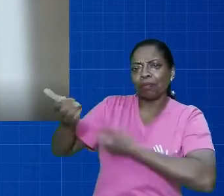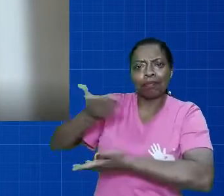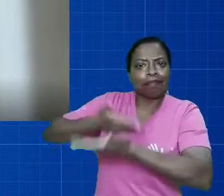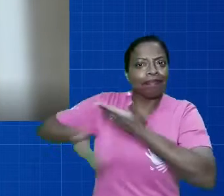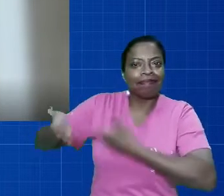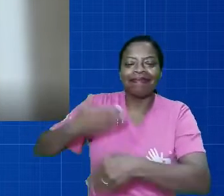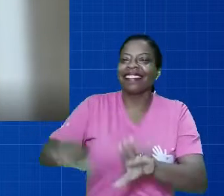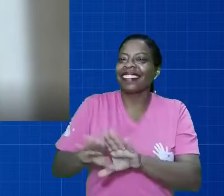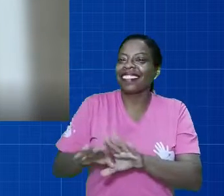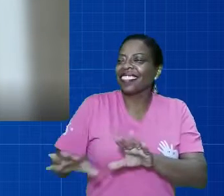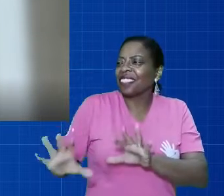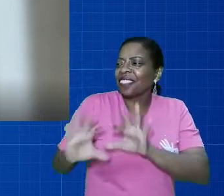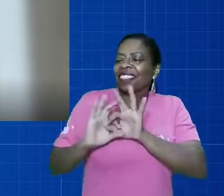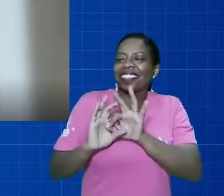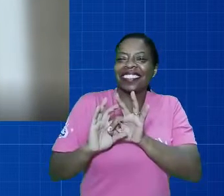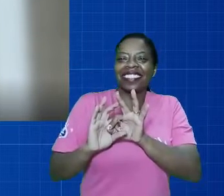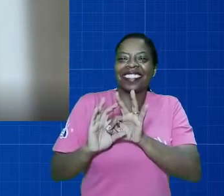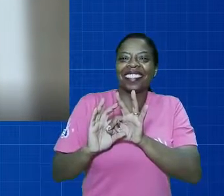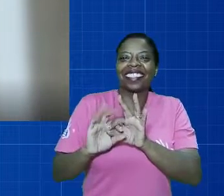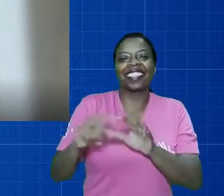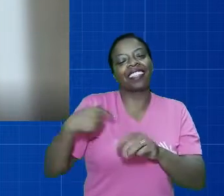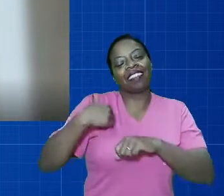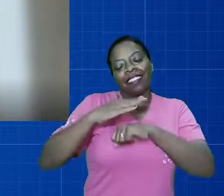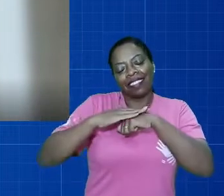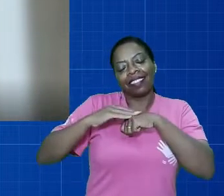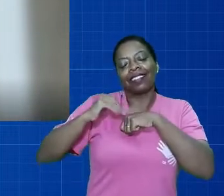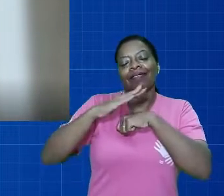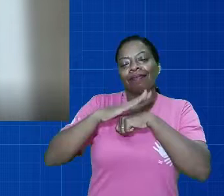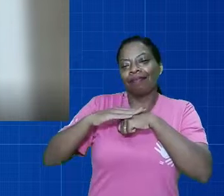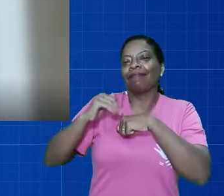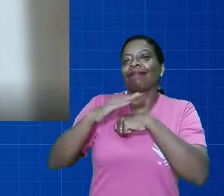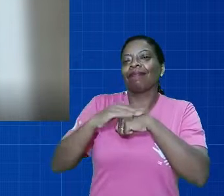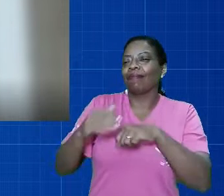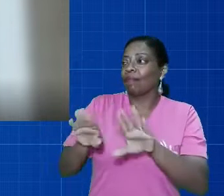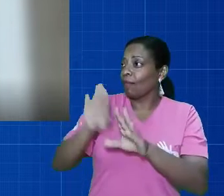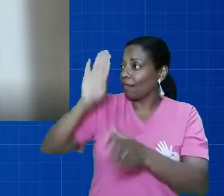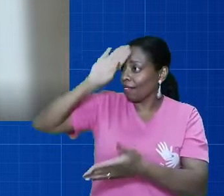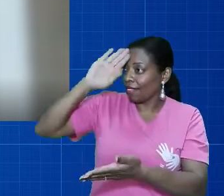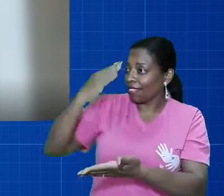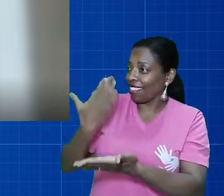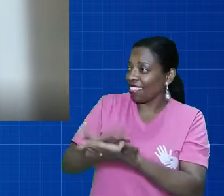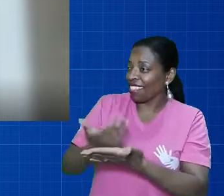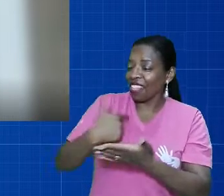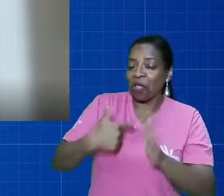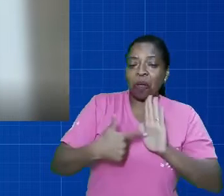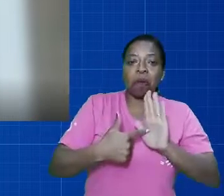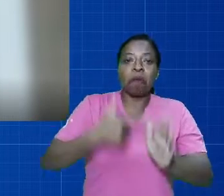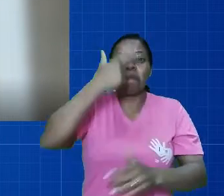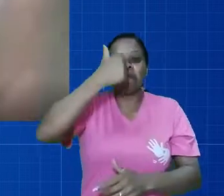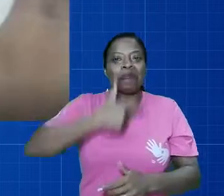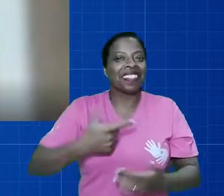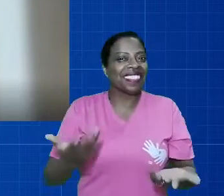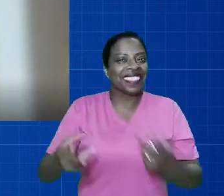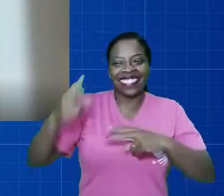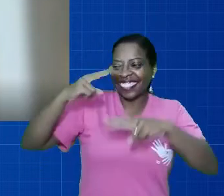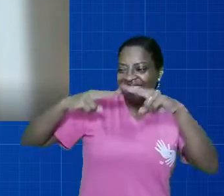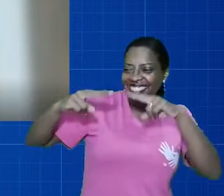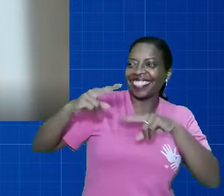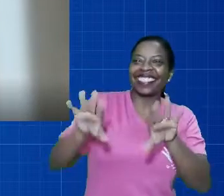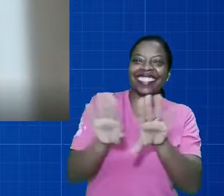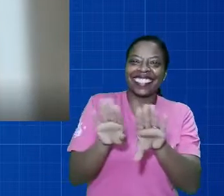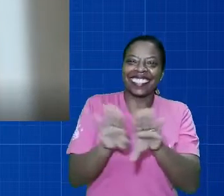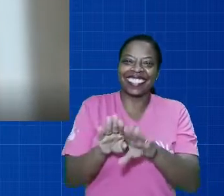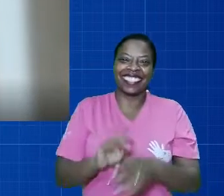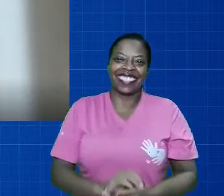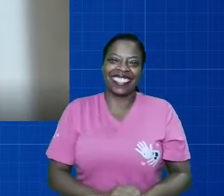isso essa proximidade nossa aqui também, e desse carinho que acredito que esteja estampado aqui nos nossos olhares.